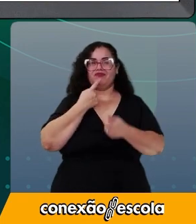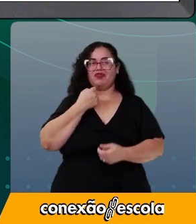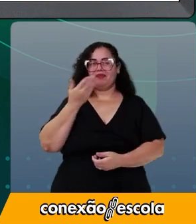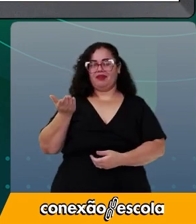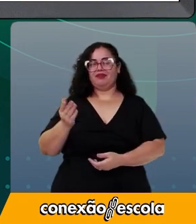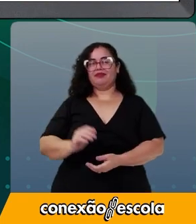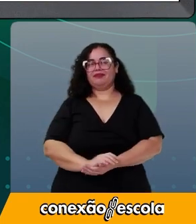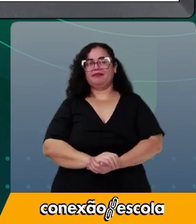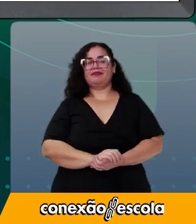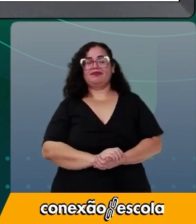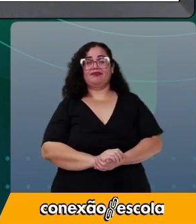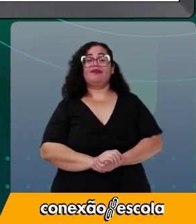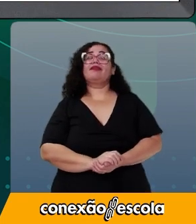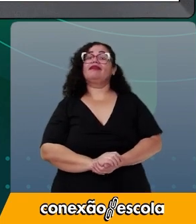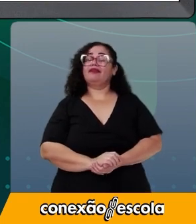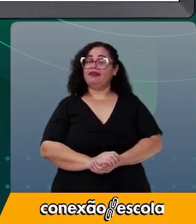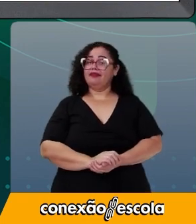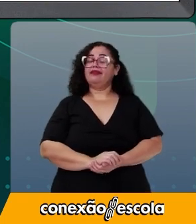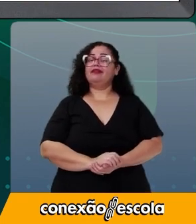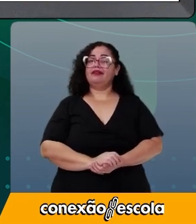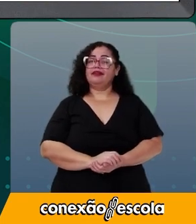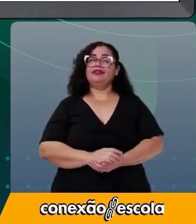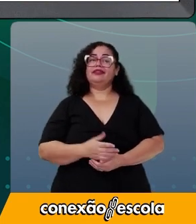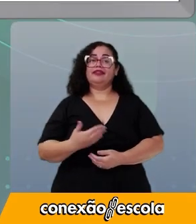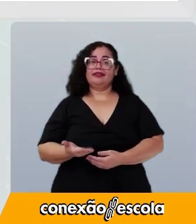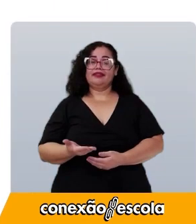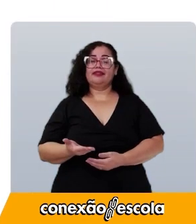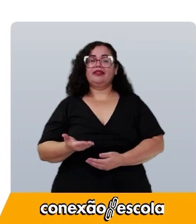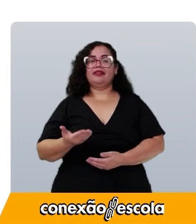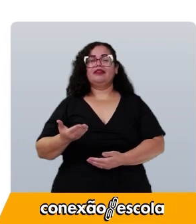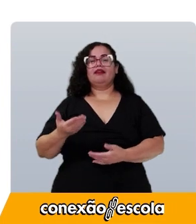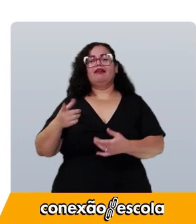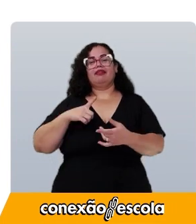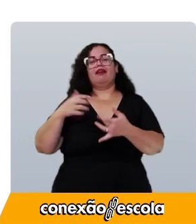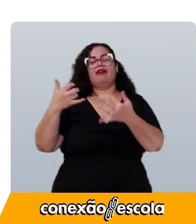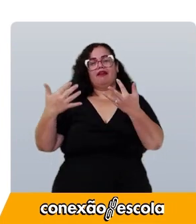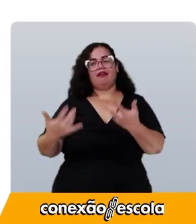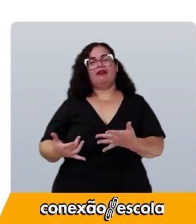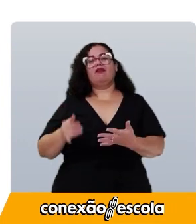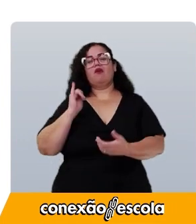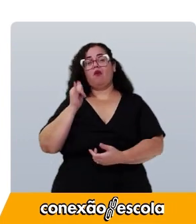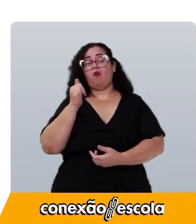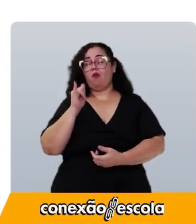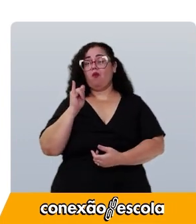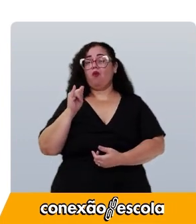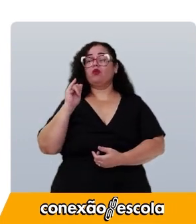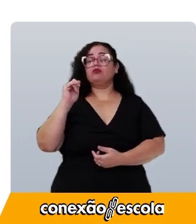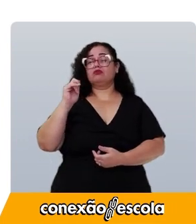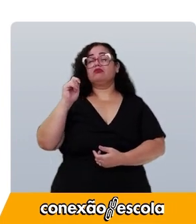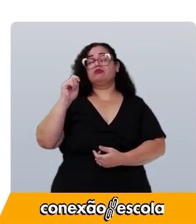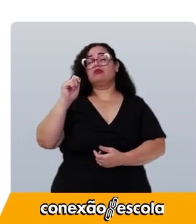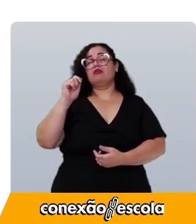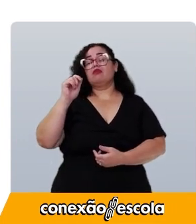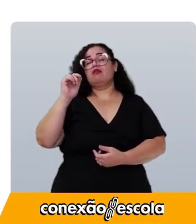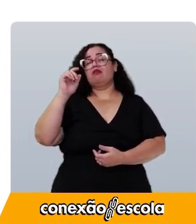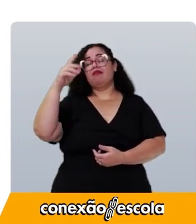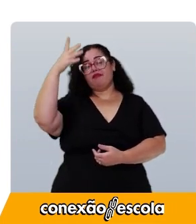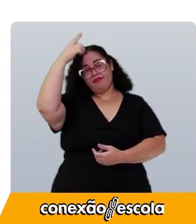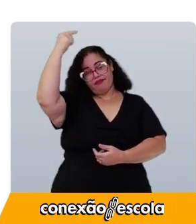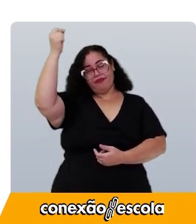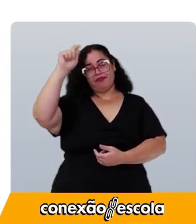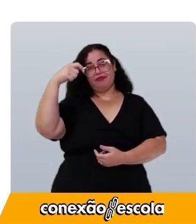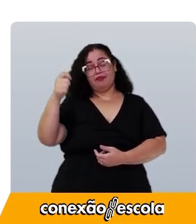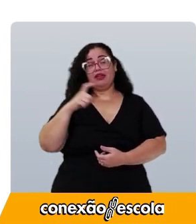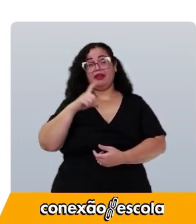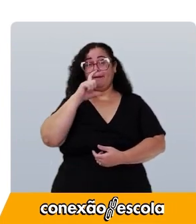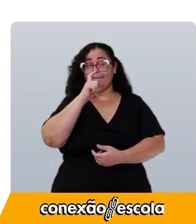Vermelho. Ainda nós temos alguns contos de fadas em que há bruxas, então tem esse